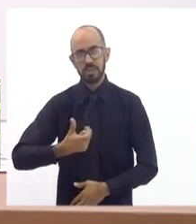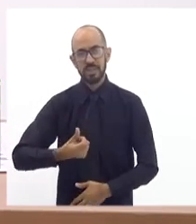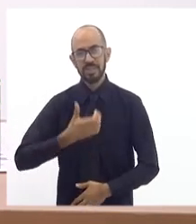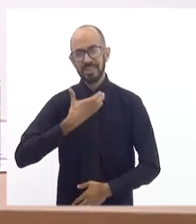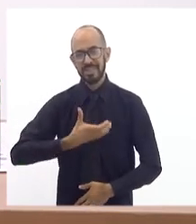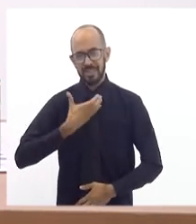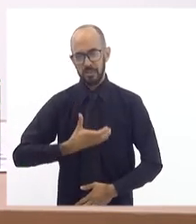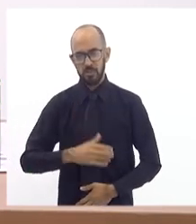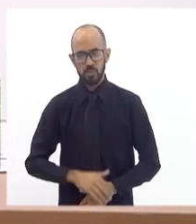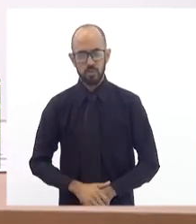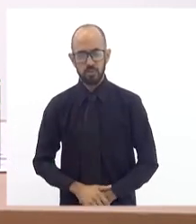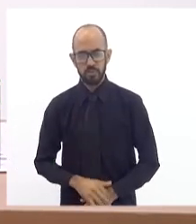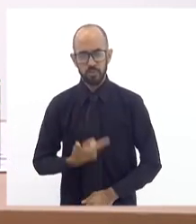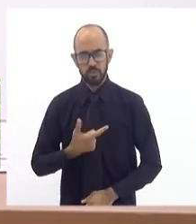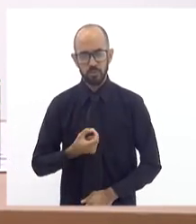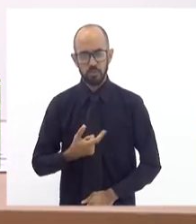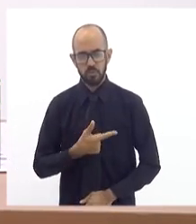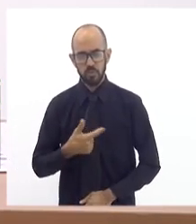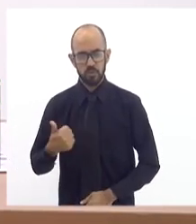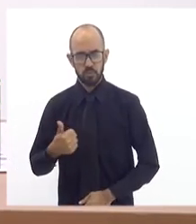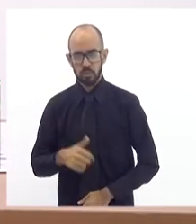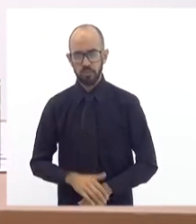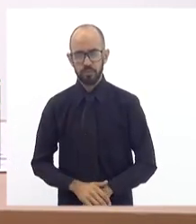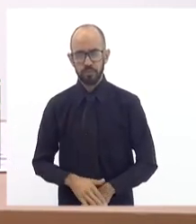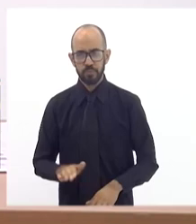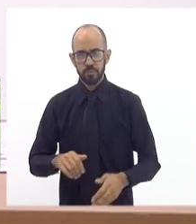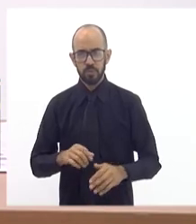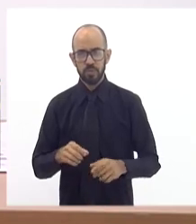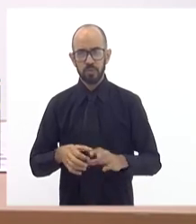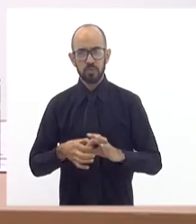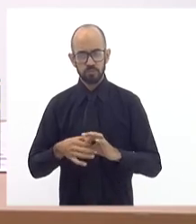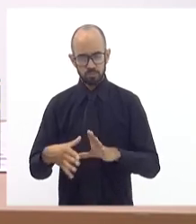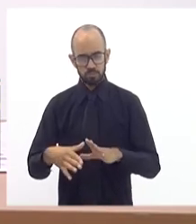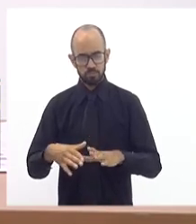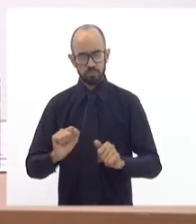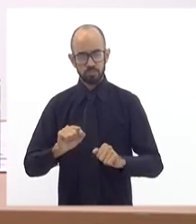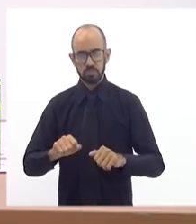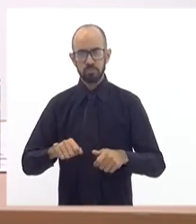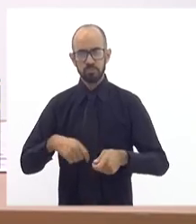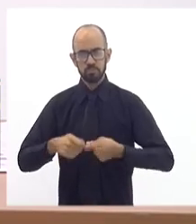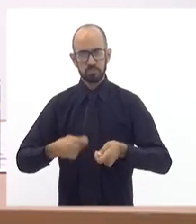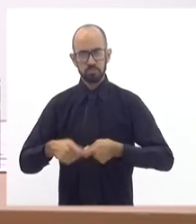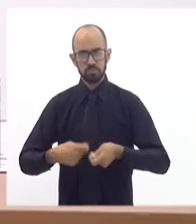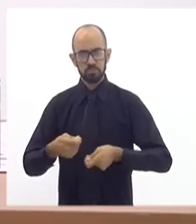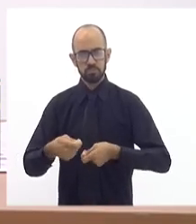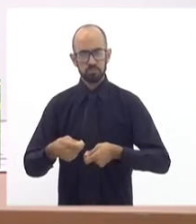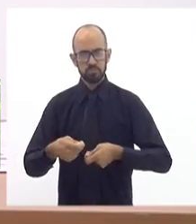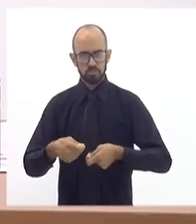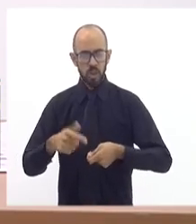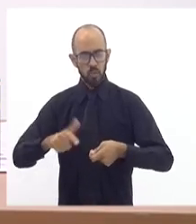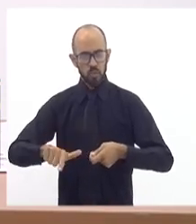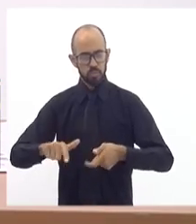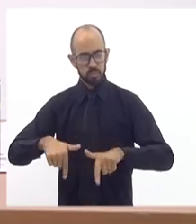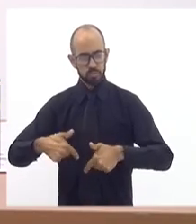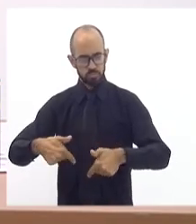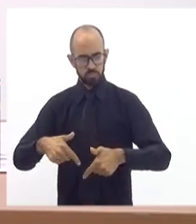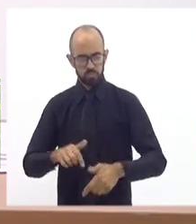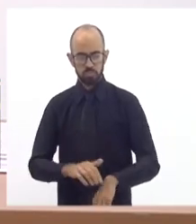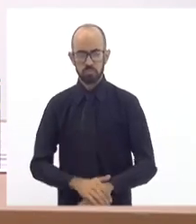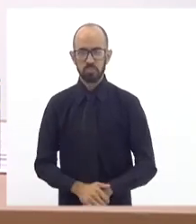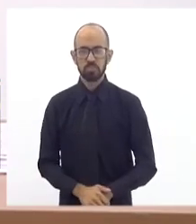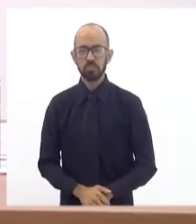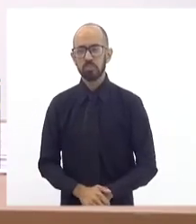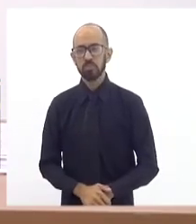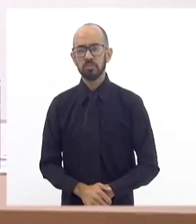dispõe sobre o sistema Estadual de licenciamento e demais procedimentos de Controle Ambiental Celpa e dá outras providências